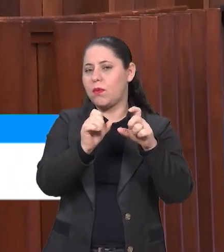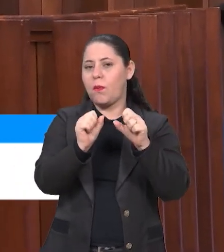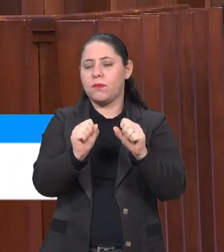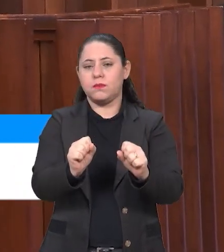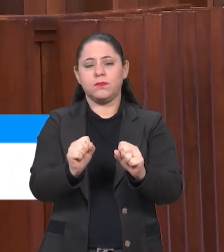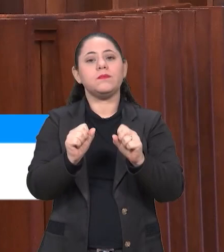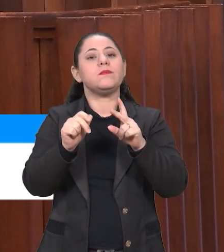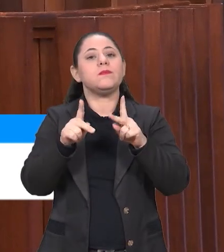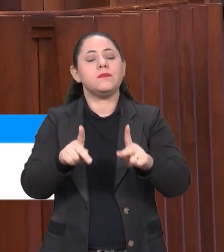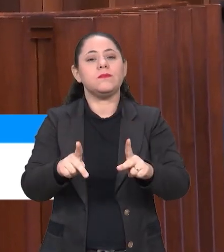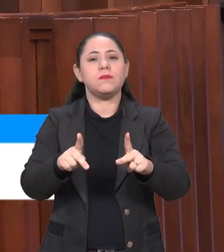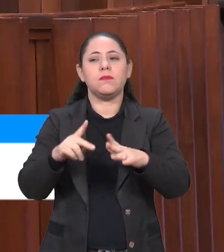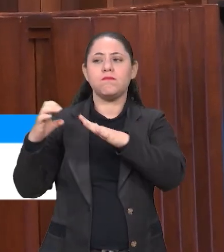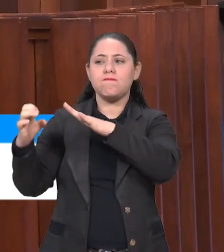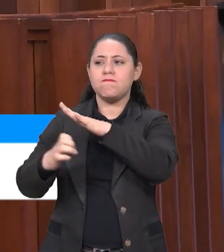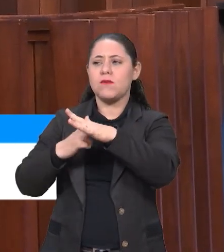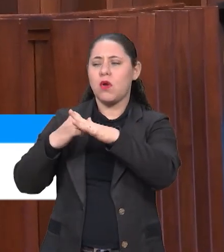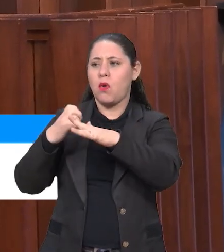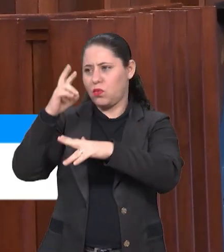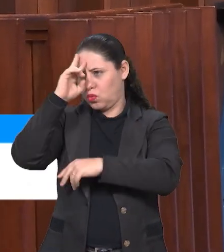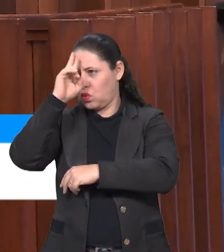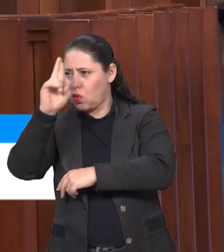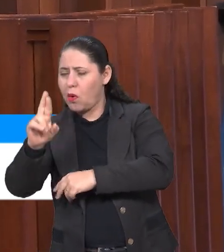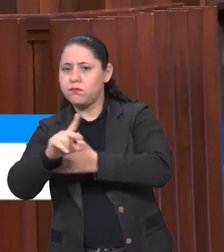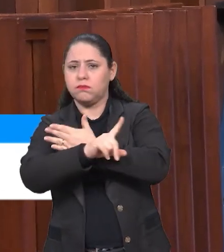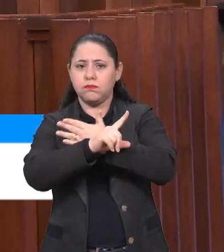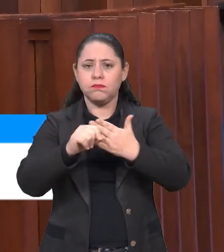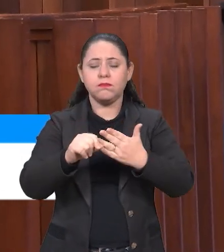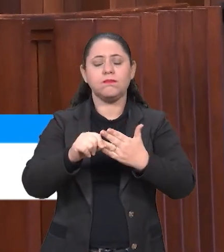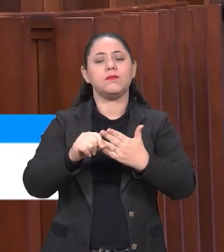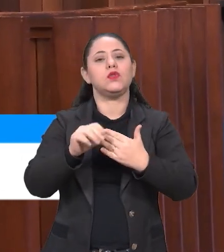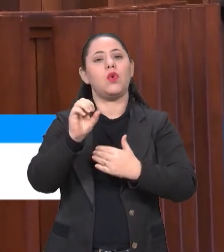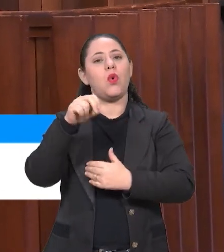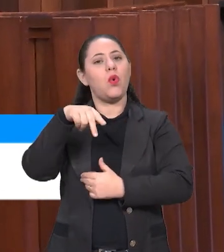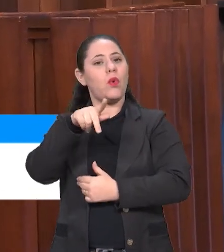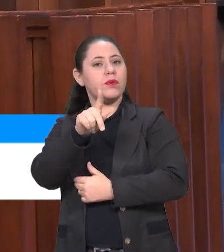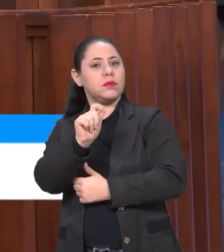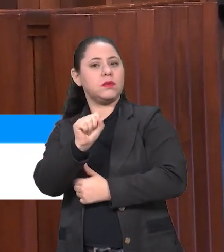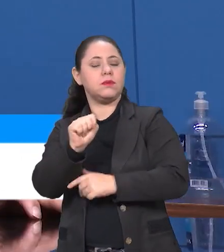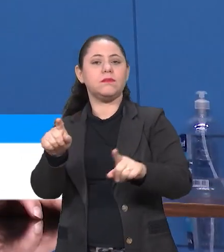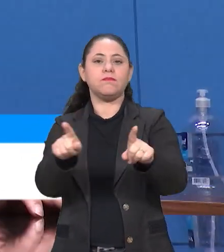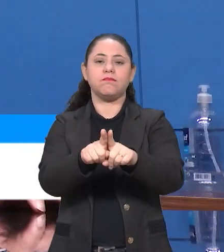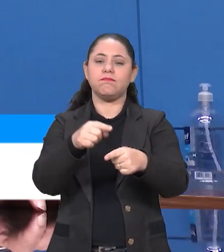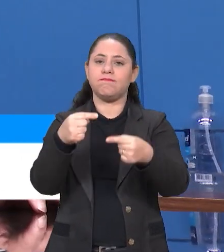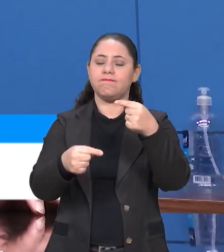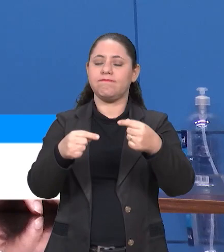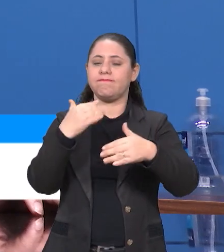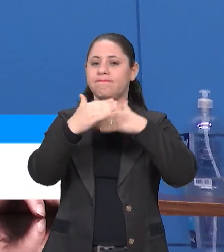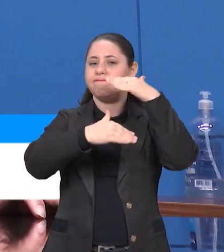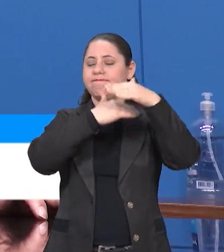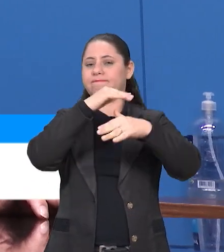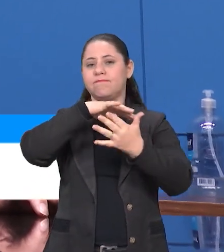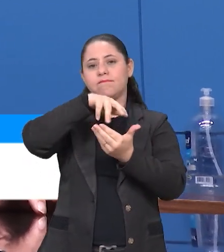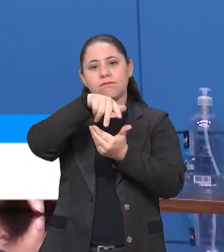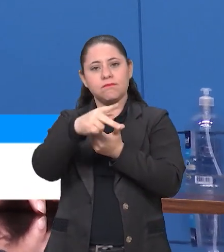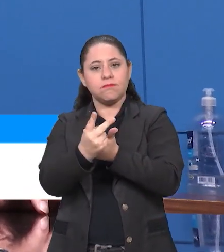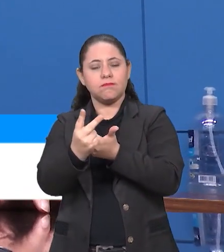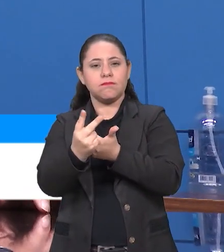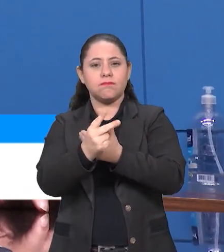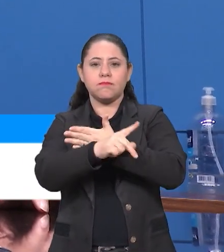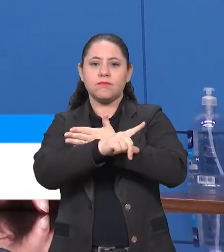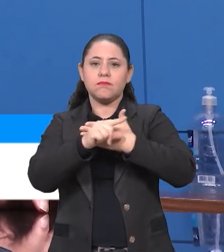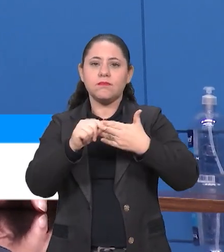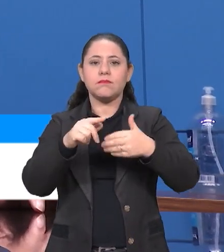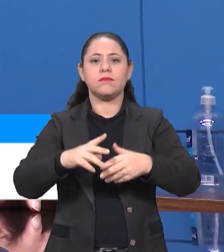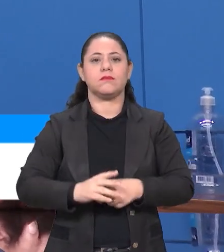poder público, entidades rurais, pantaneiros e organizações não governamentais para discutir um desenvolvimento sustentável